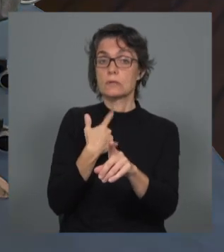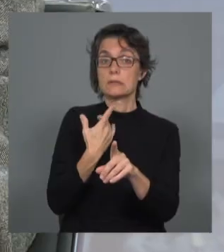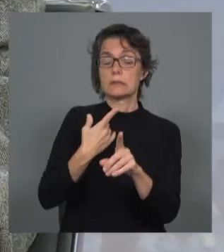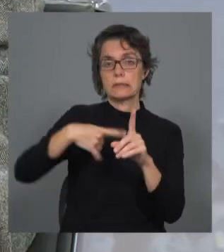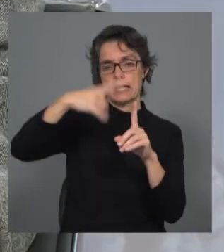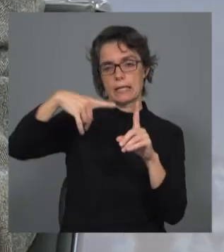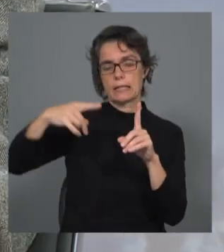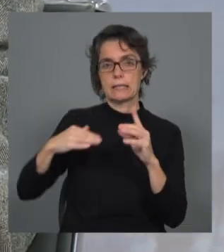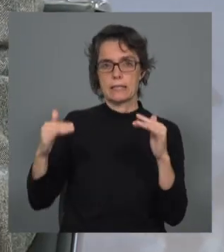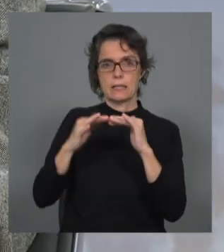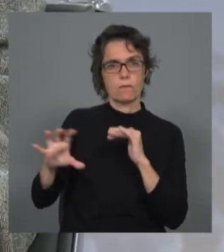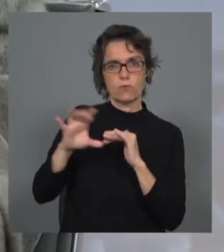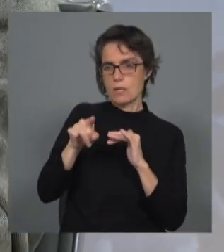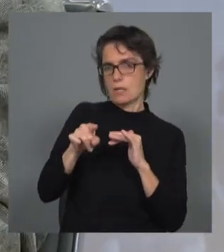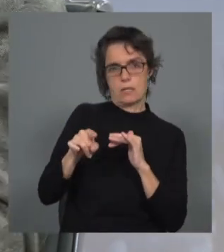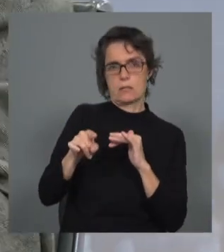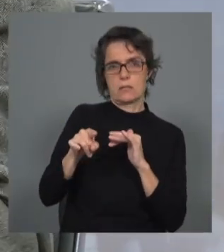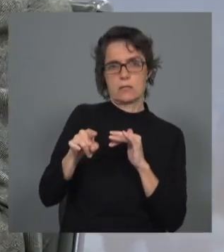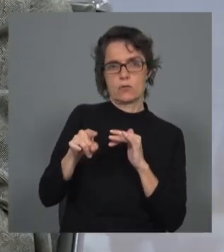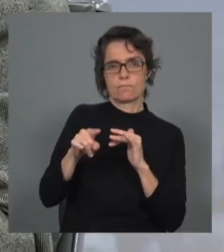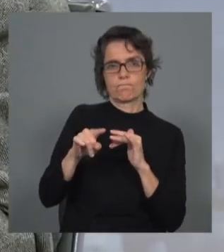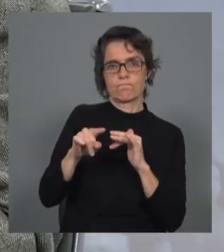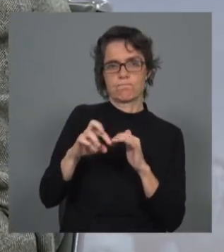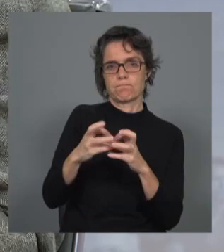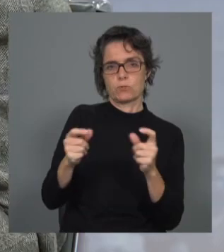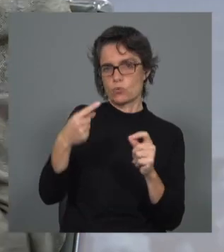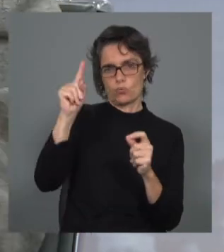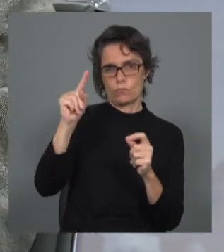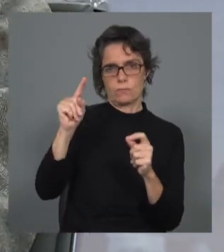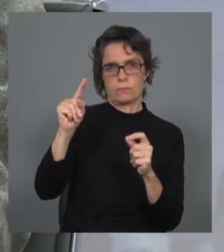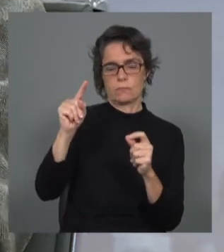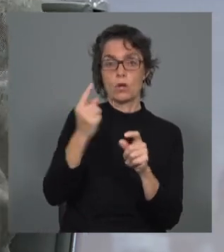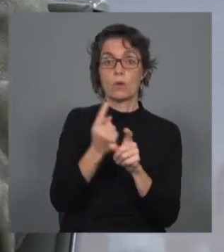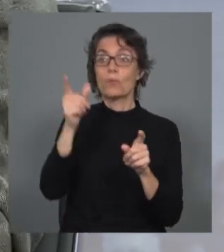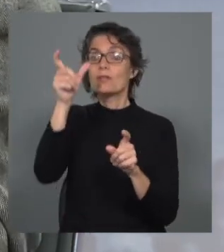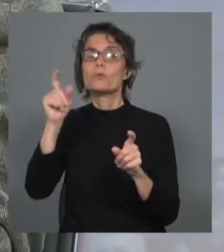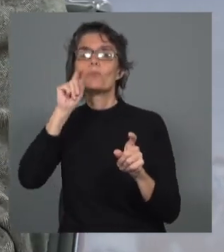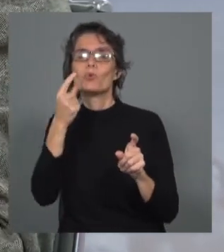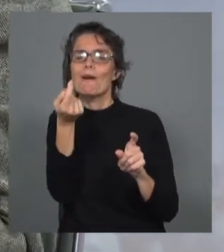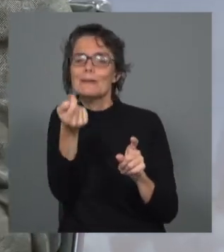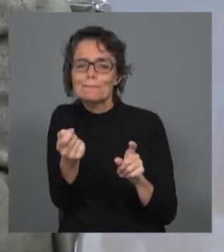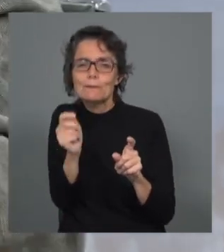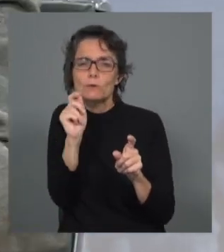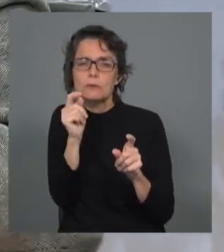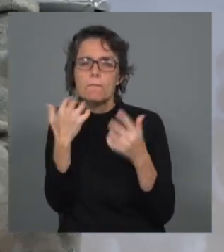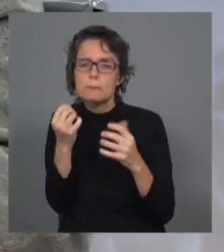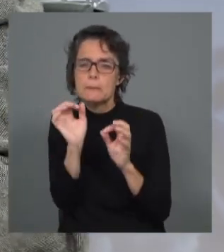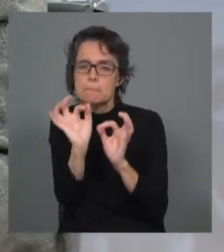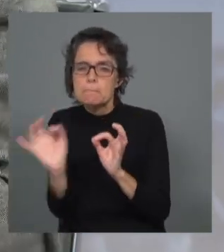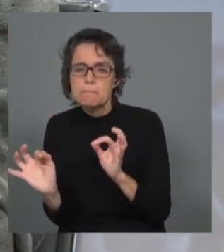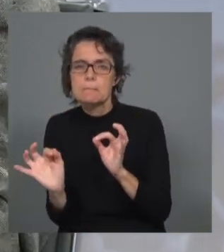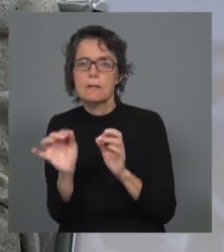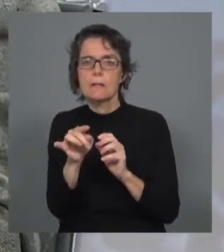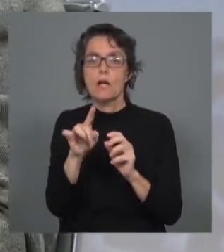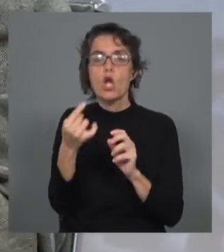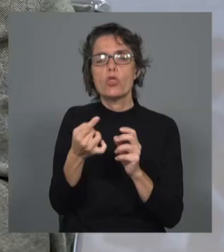não era o que resolvia a questão das pessoas na sua proximidade, foi quando nós, as duas associações, periodicamente